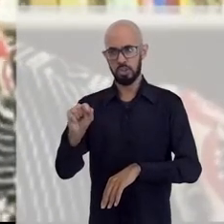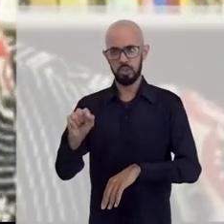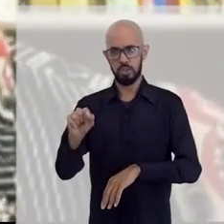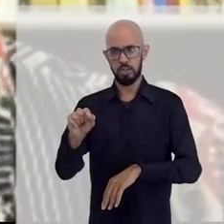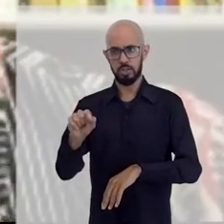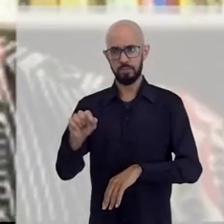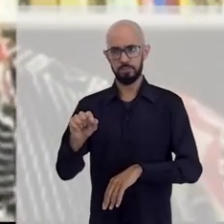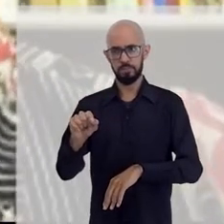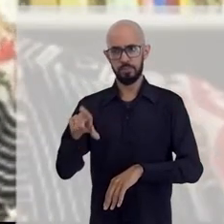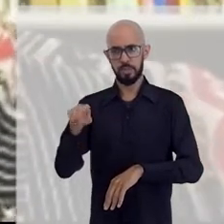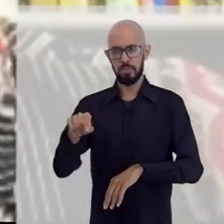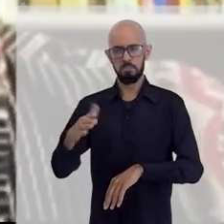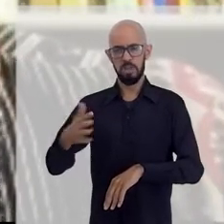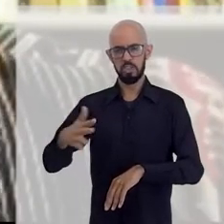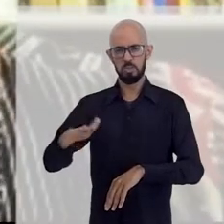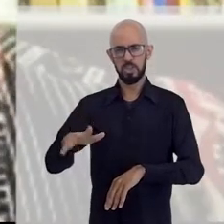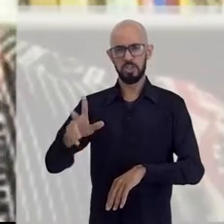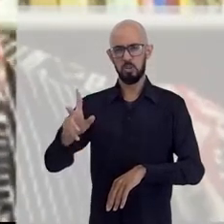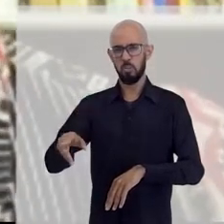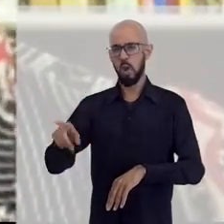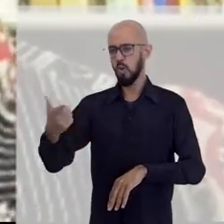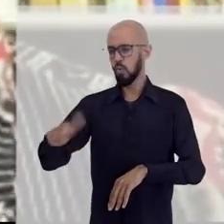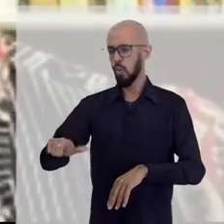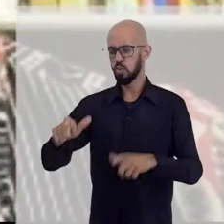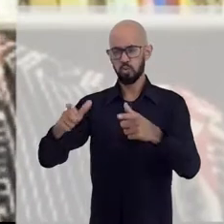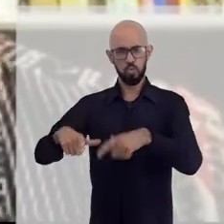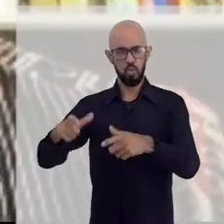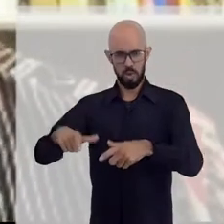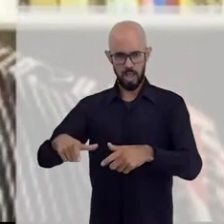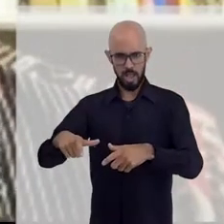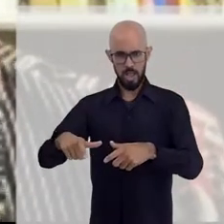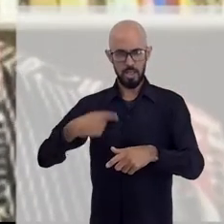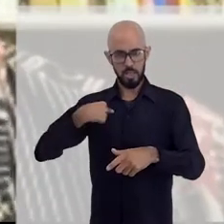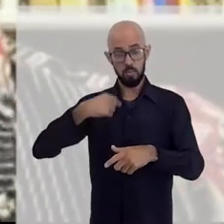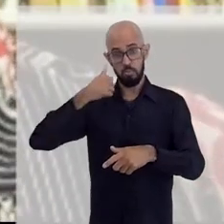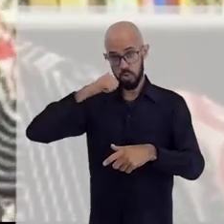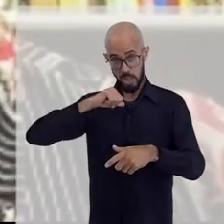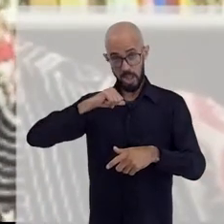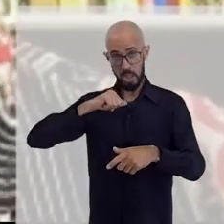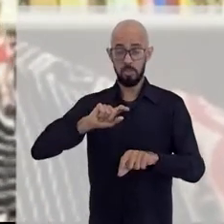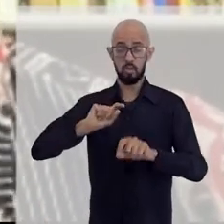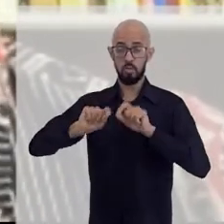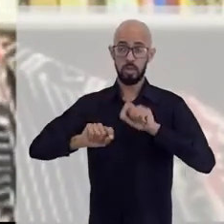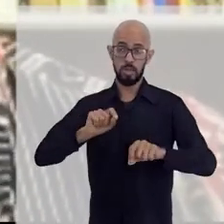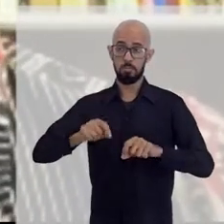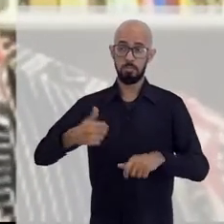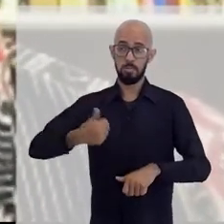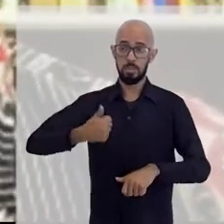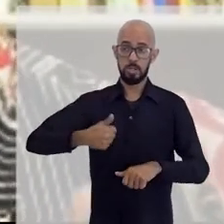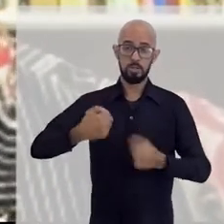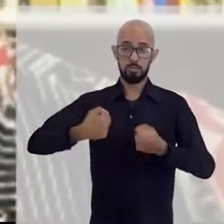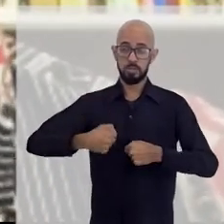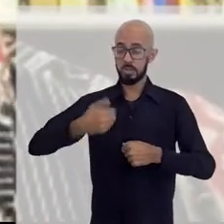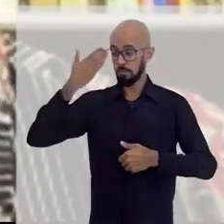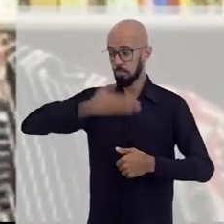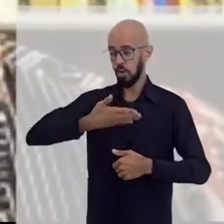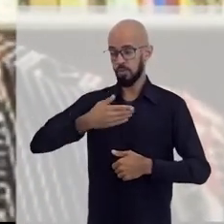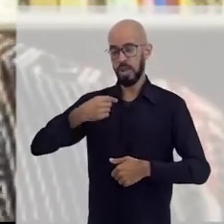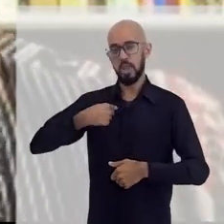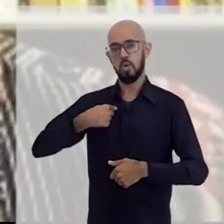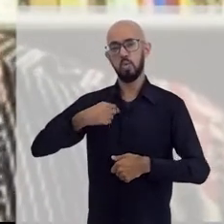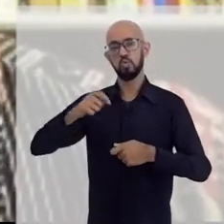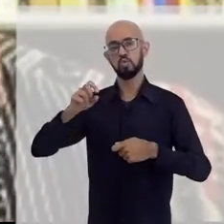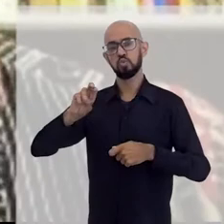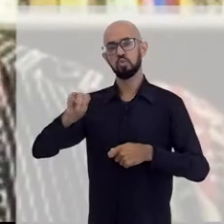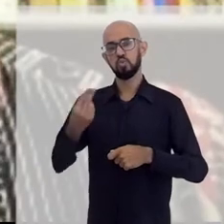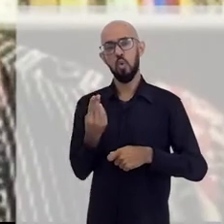posição, ela é mais ou menos como em qualquer outro espaço. Quer dizer, você tem uma questão, primeiro, de que você tem que provar o tempo todo que você